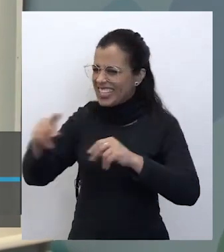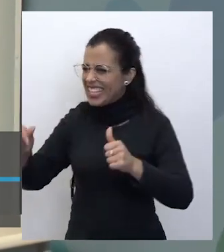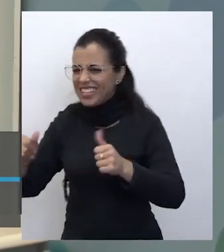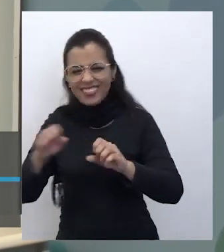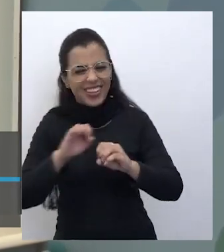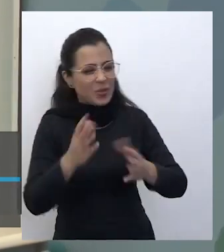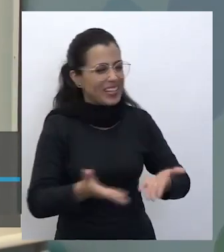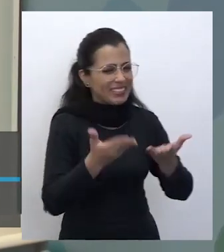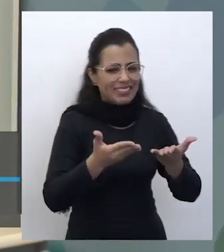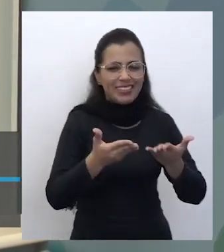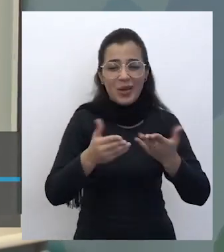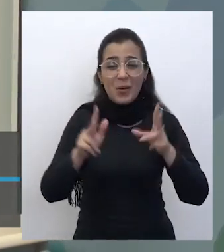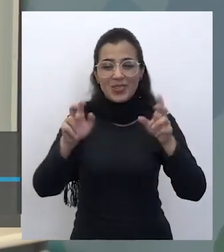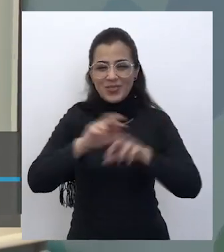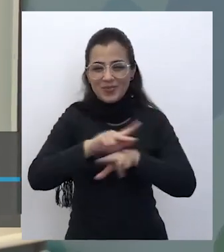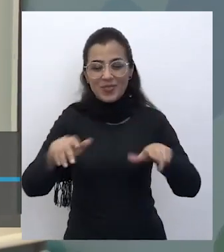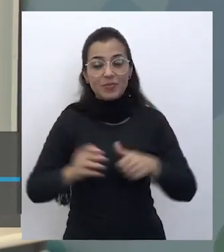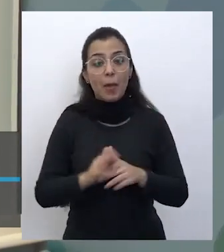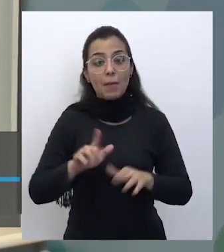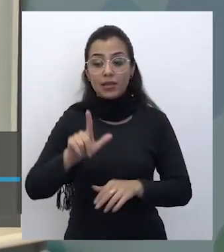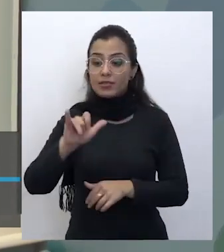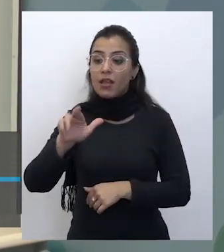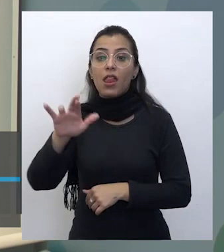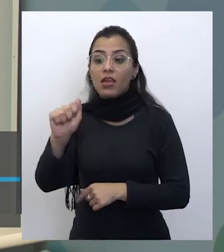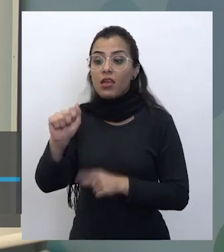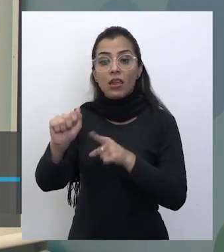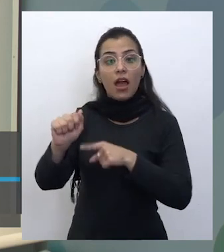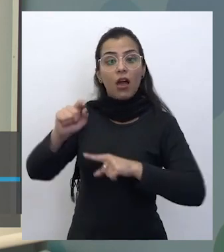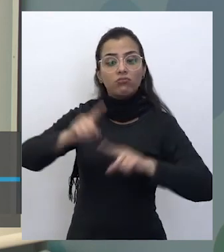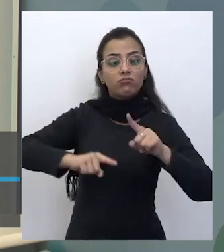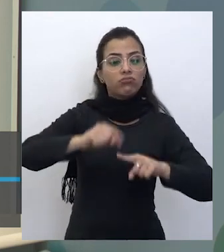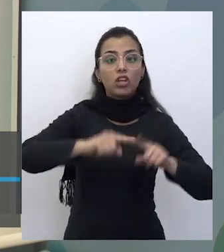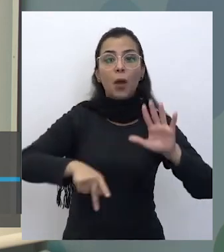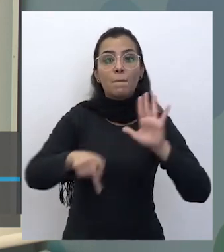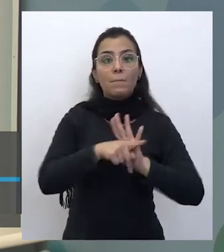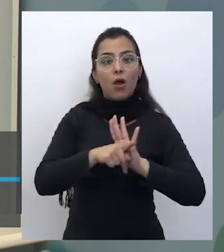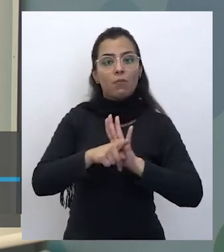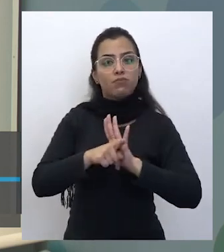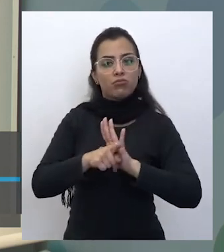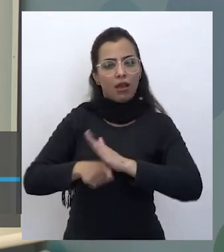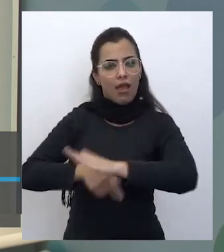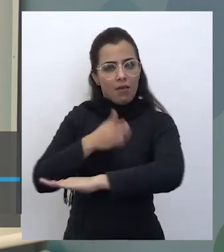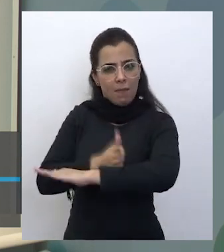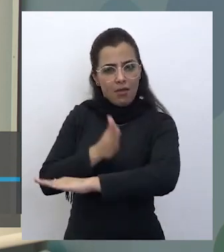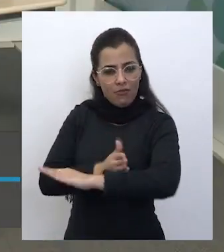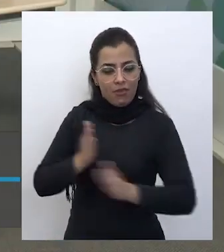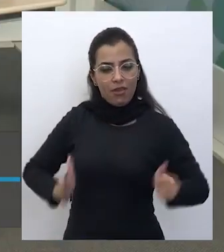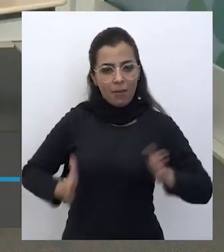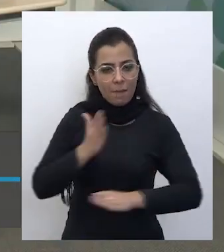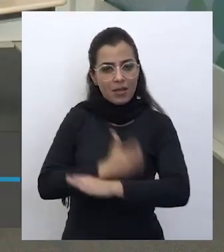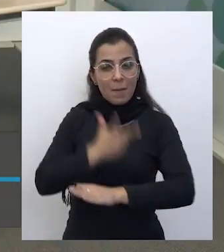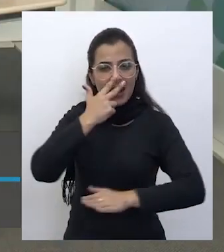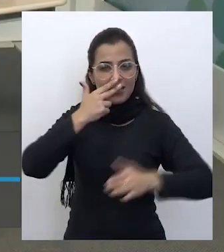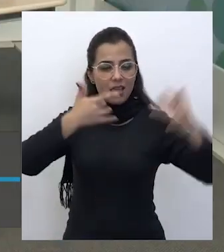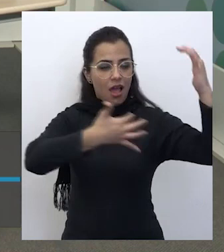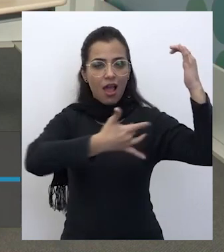ativa. Olha só, a lira era um instrumento medieval que acompanhava as trovas que tratamos na última aula. Parecia com a harpa, né?